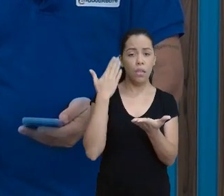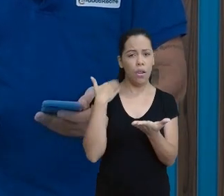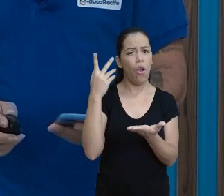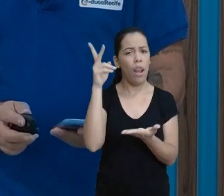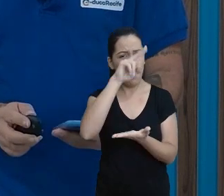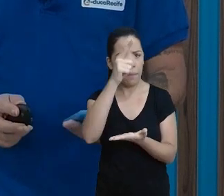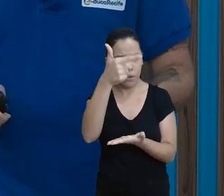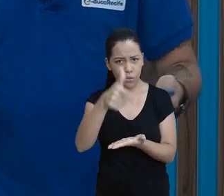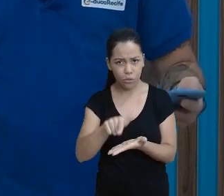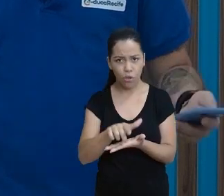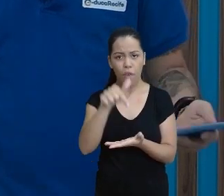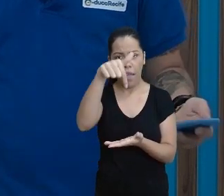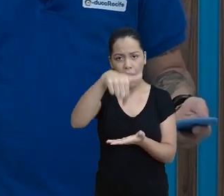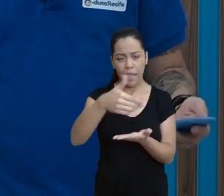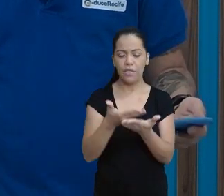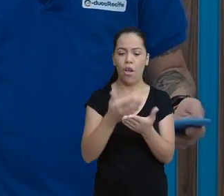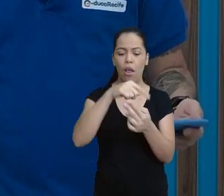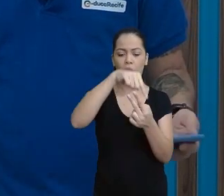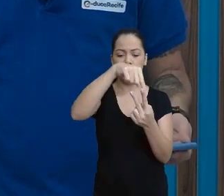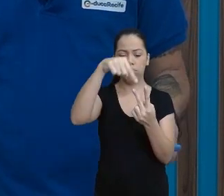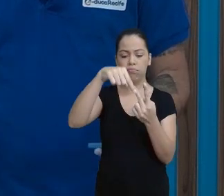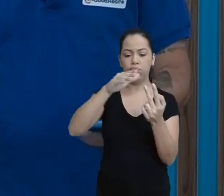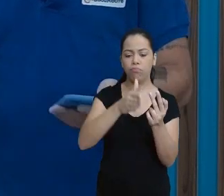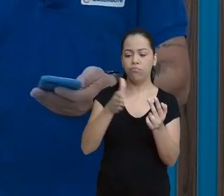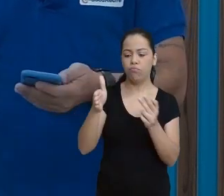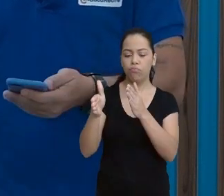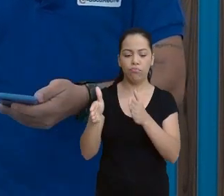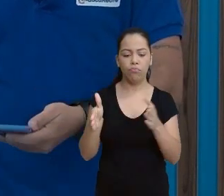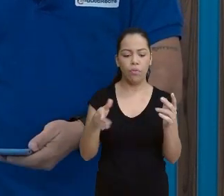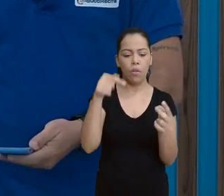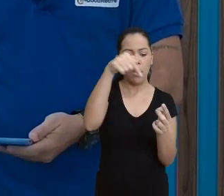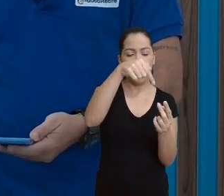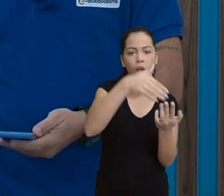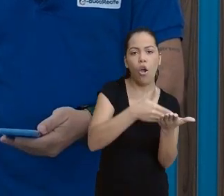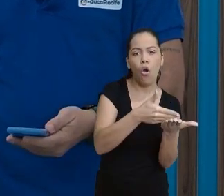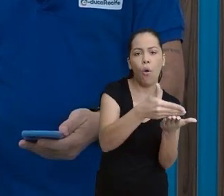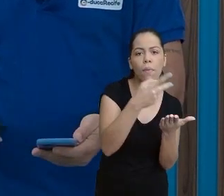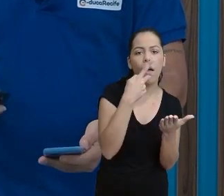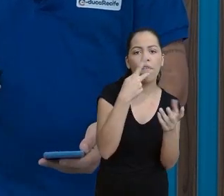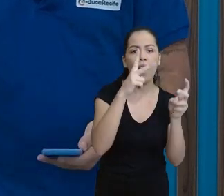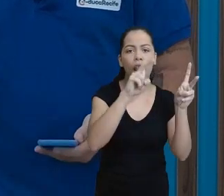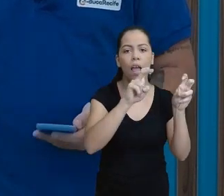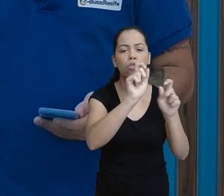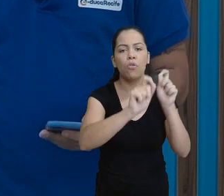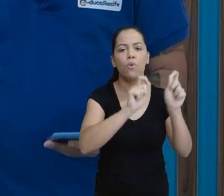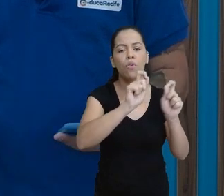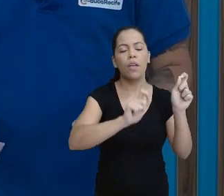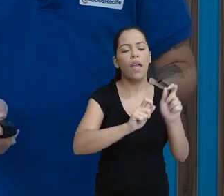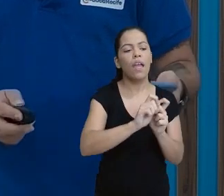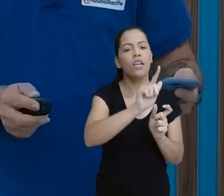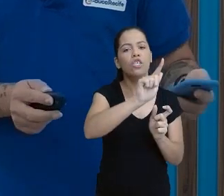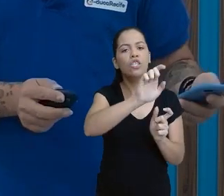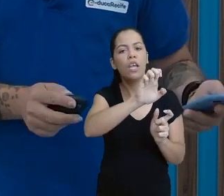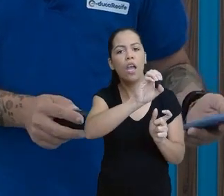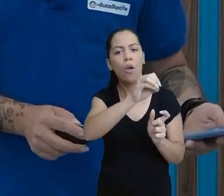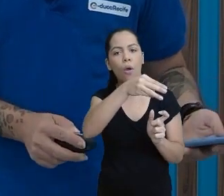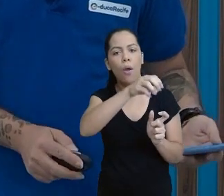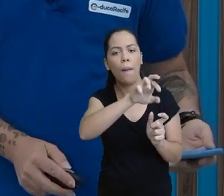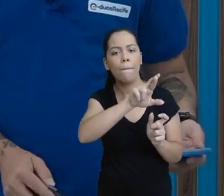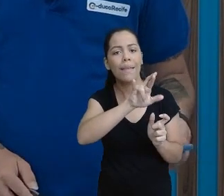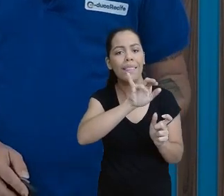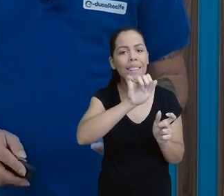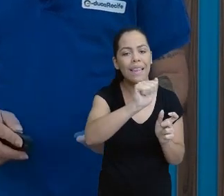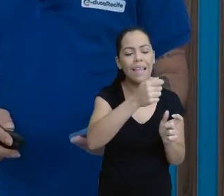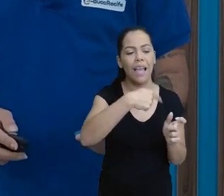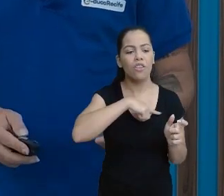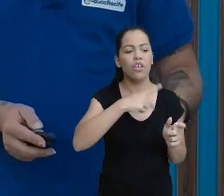que essa é uma aula dividida em 2 partes, onde a gente começou a falar um pouco da ideia de geometria. A gente comentou um pouco